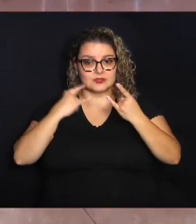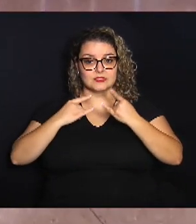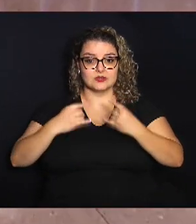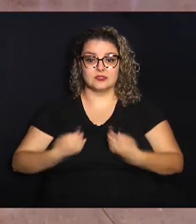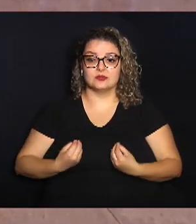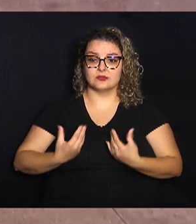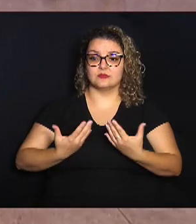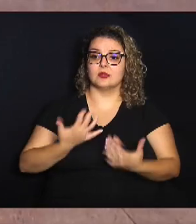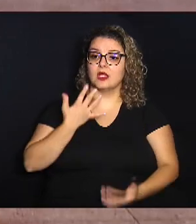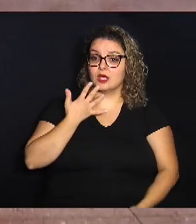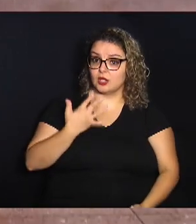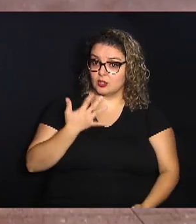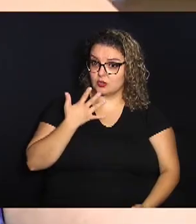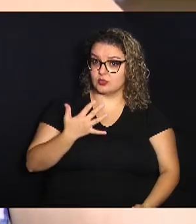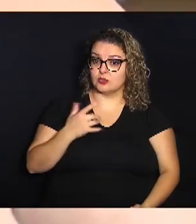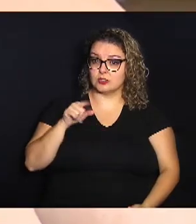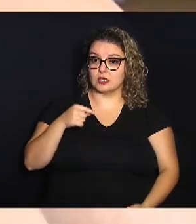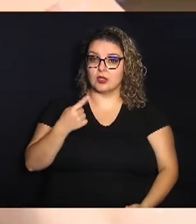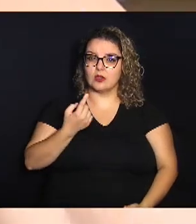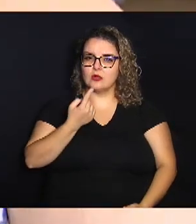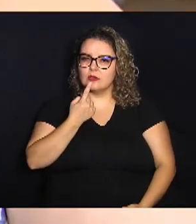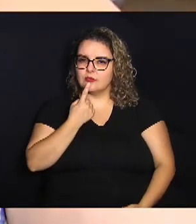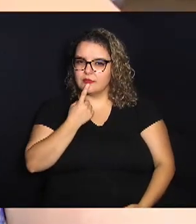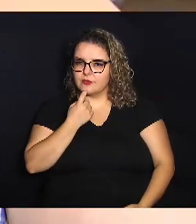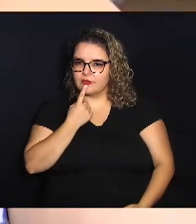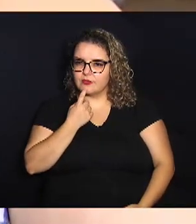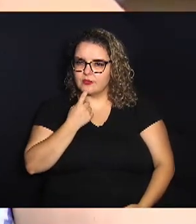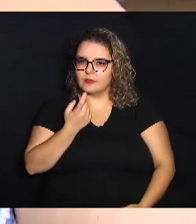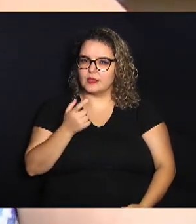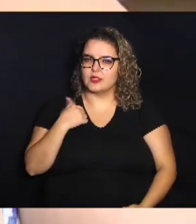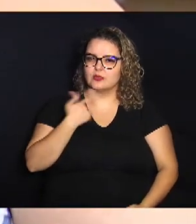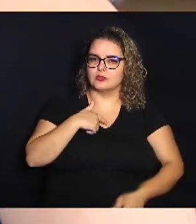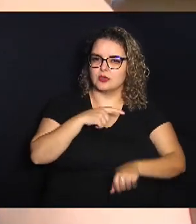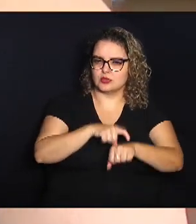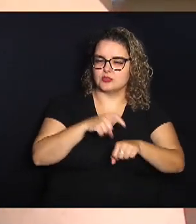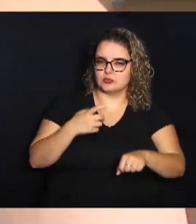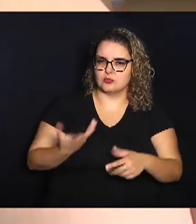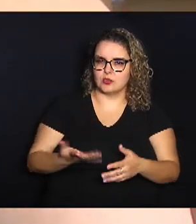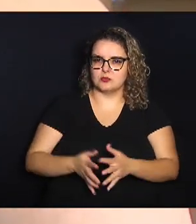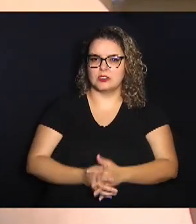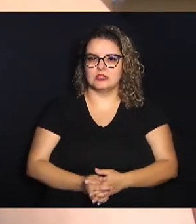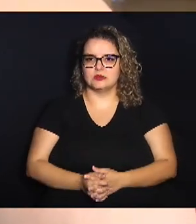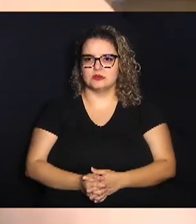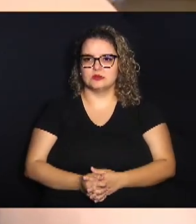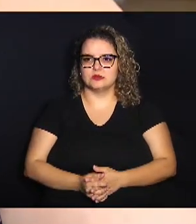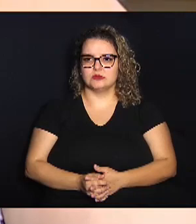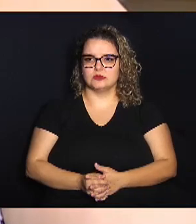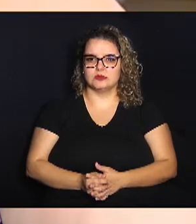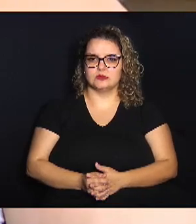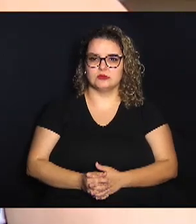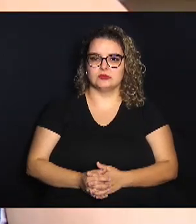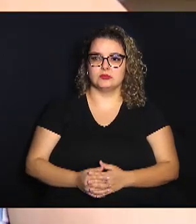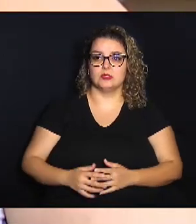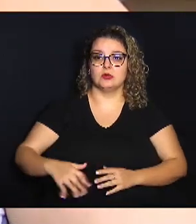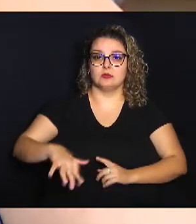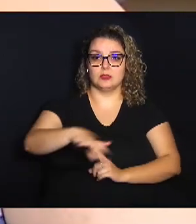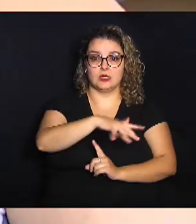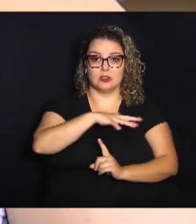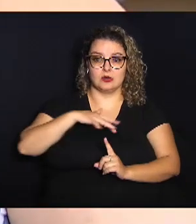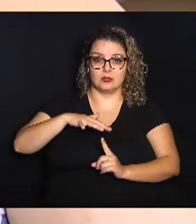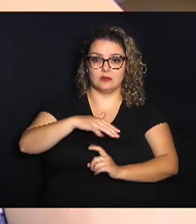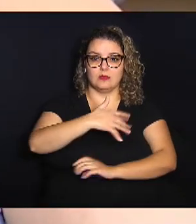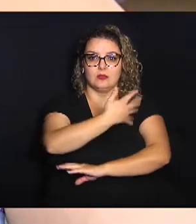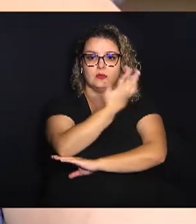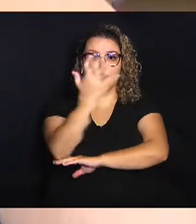a cor mesmo, que é o vermelho, né? A gente está no momento do meio ambiente e a mata